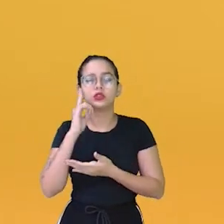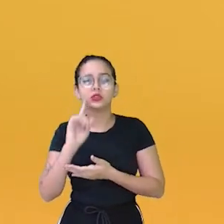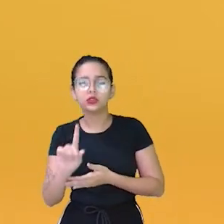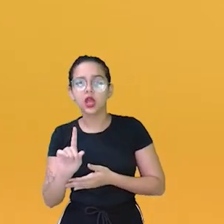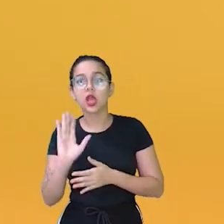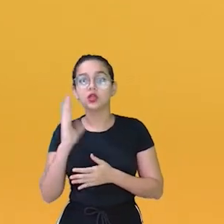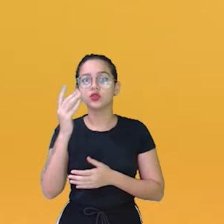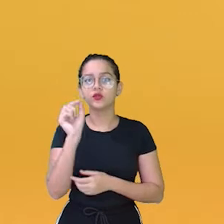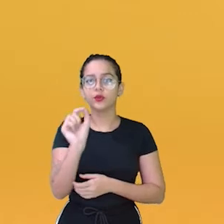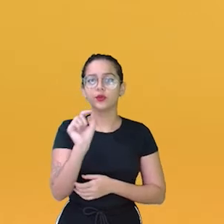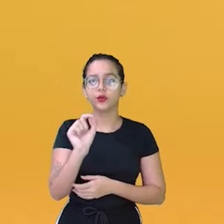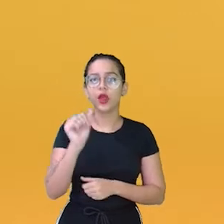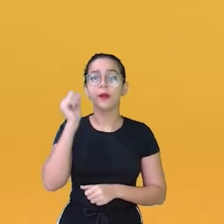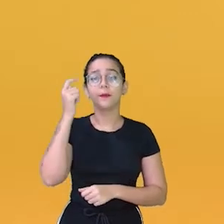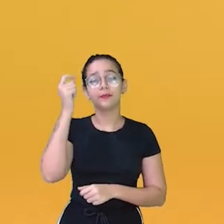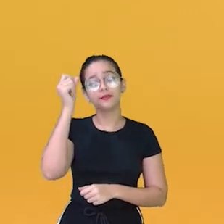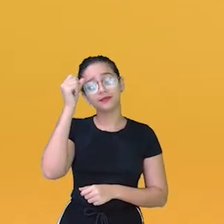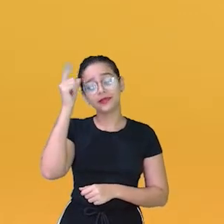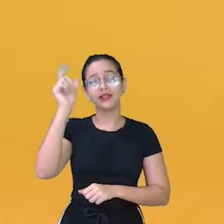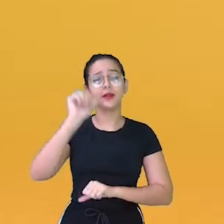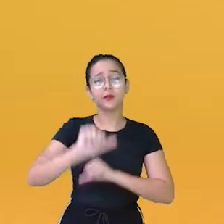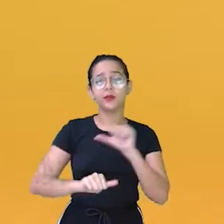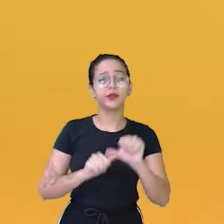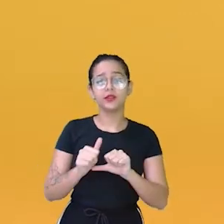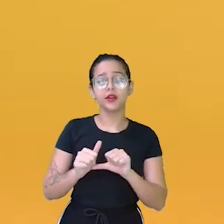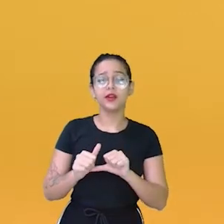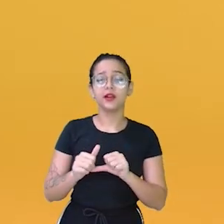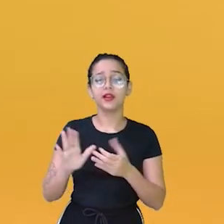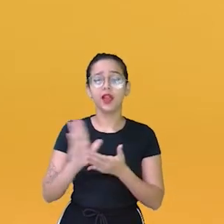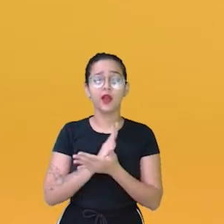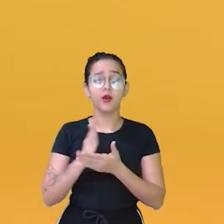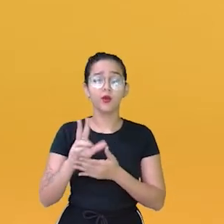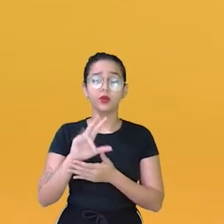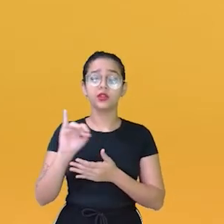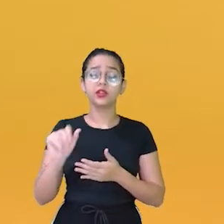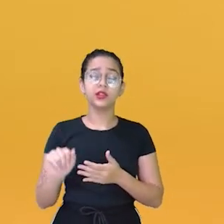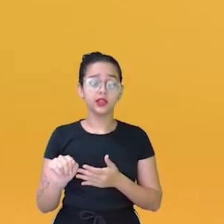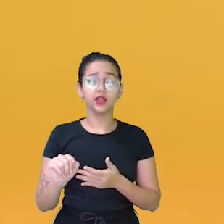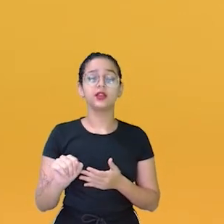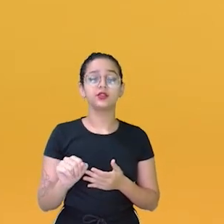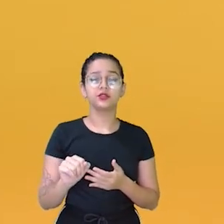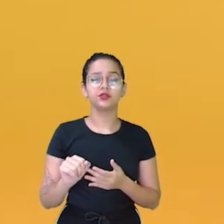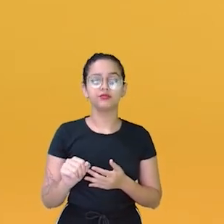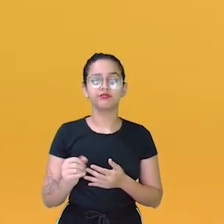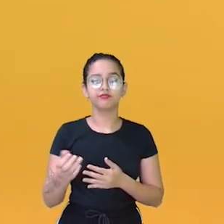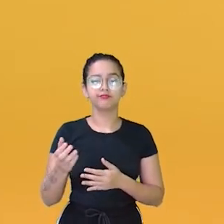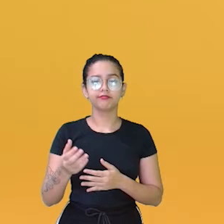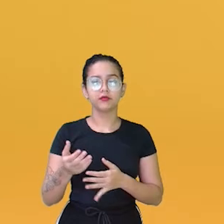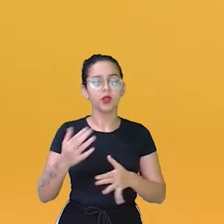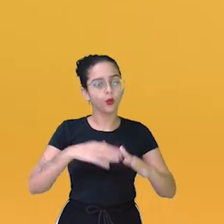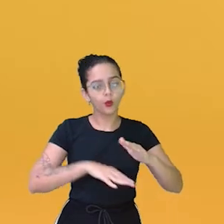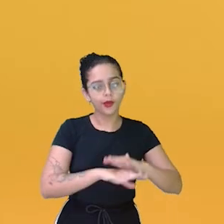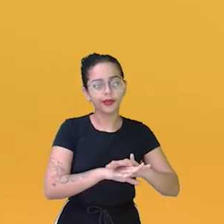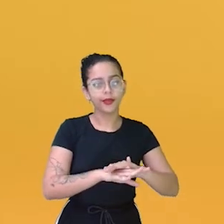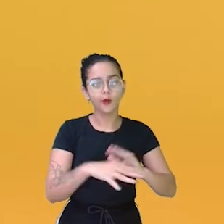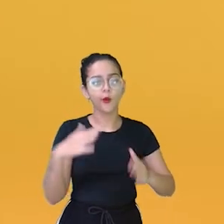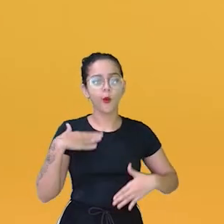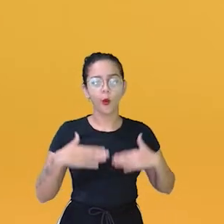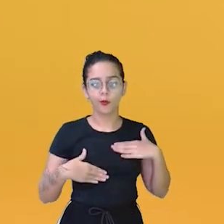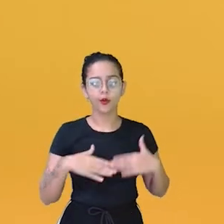mãe resolveu mudar de ideia e depois de alguns dias ela resolveu sepultar o corpo da filha,